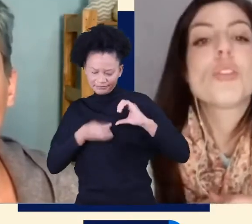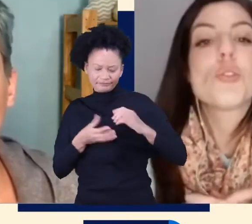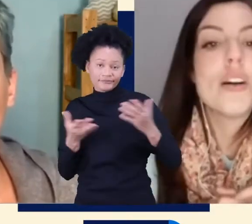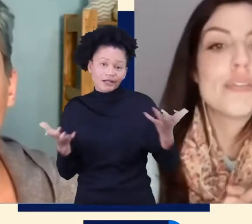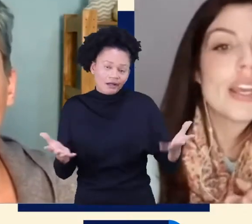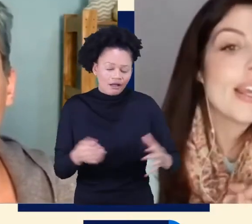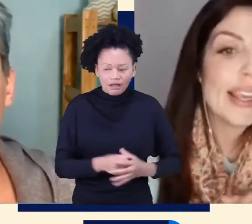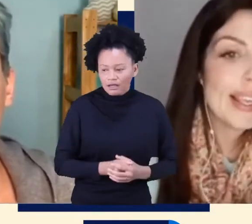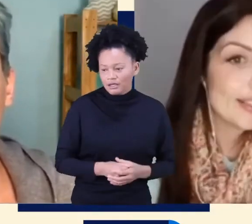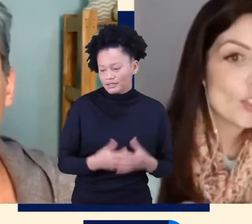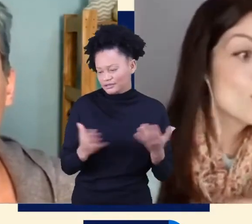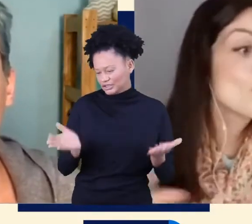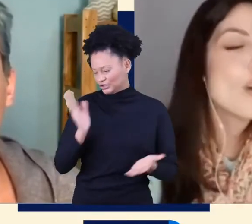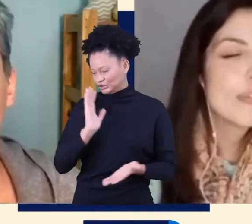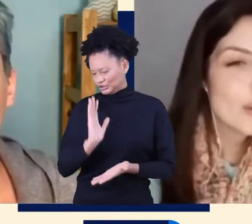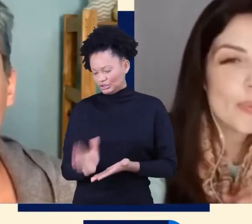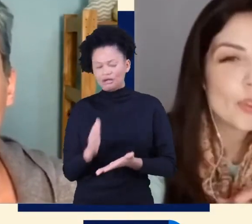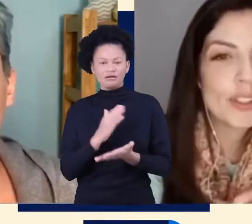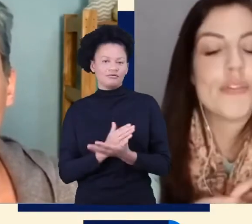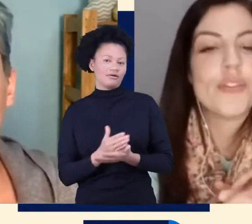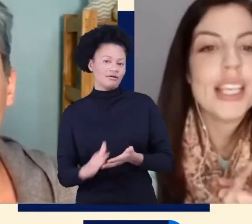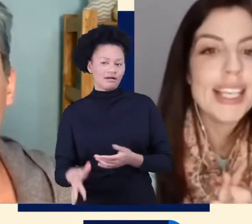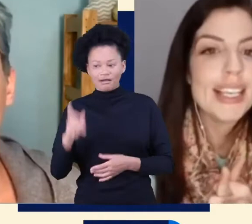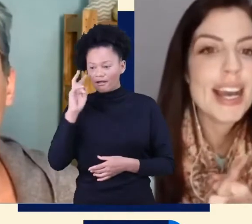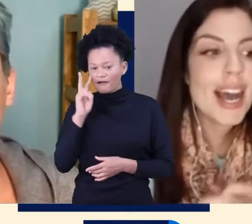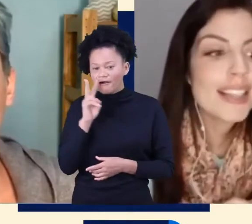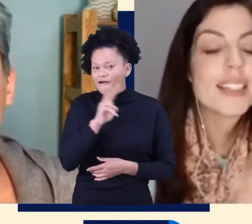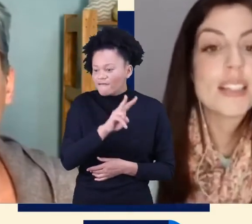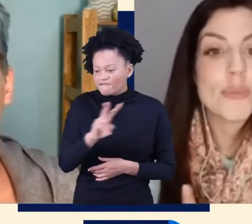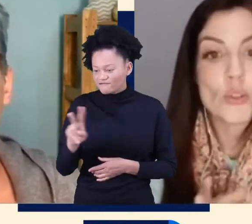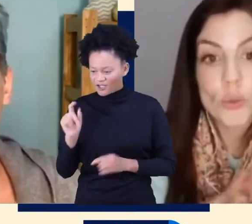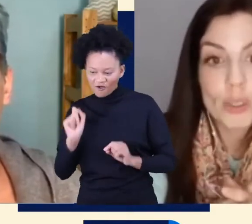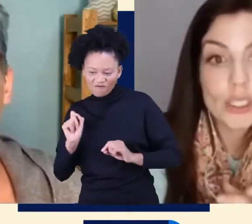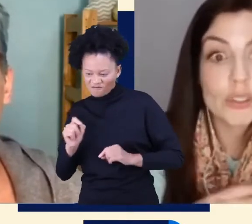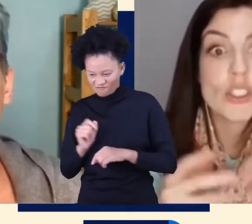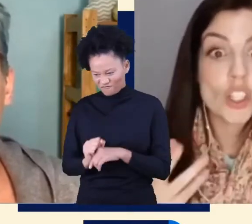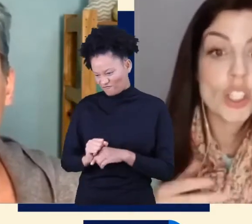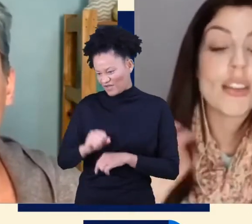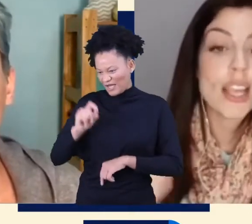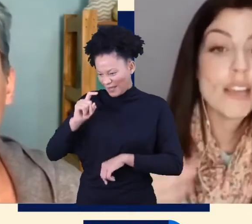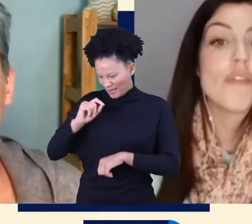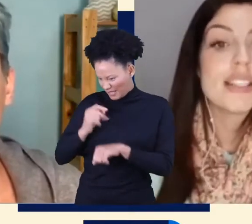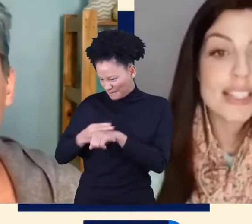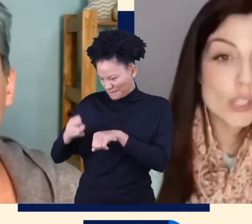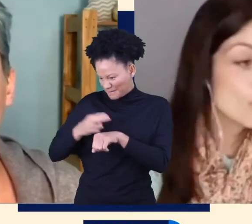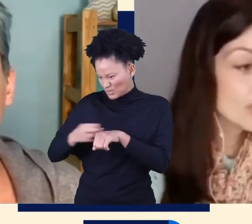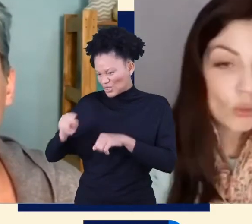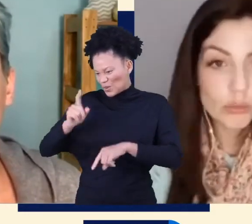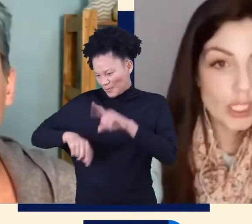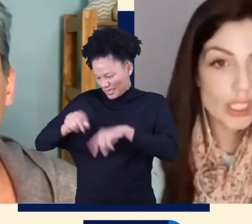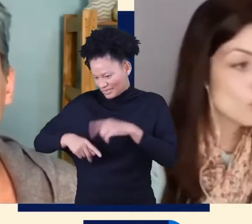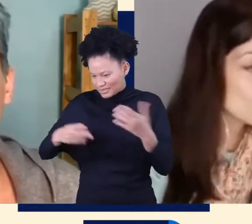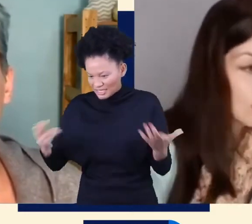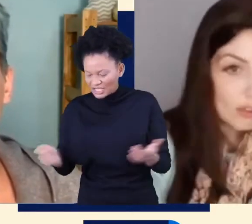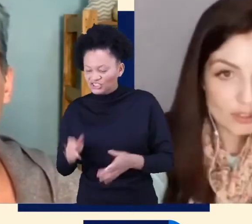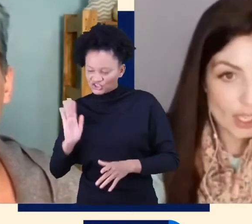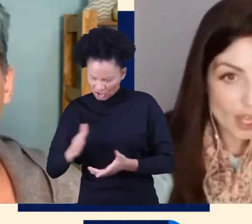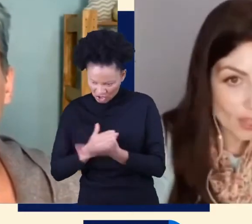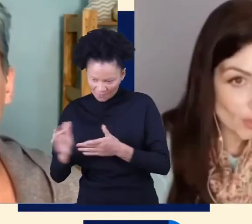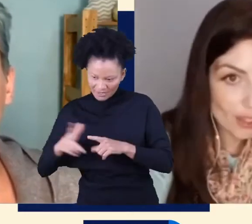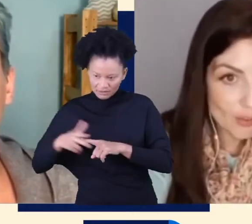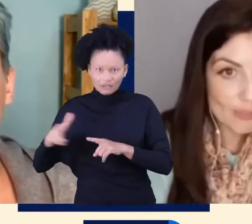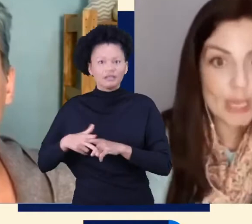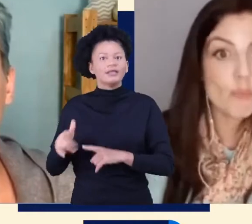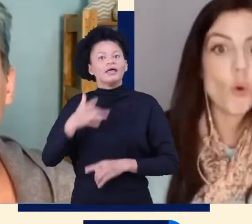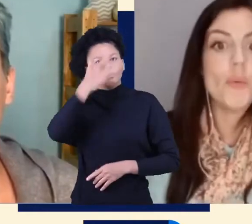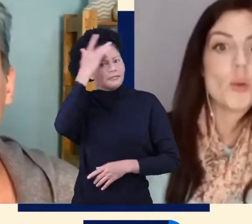Já começou a ver uma pornografia, você está se masturbando. Tem gente que é até invasivo e pergunta isso, sei lá,